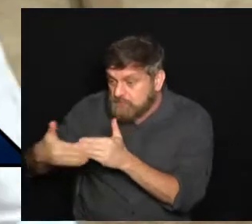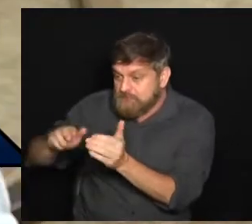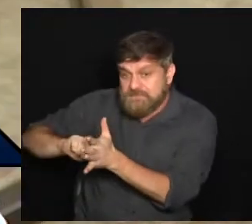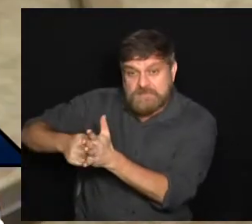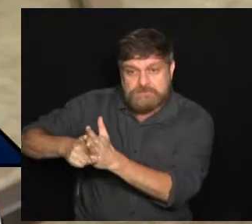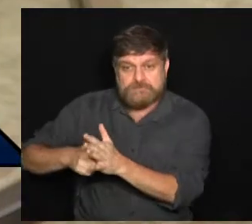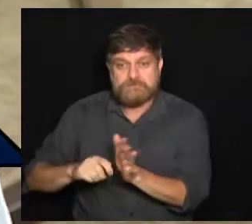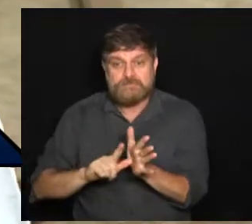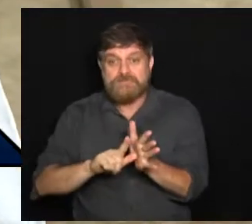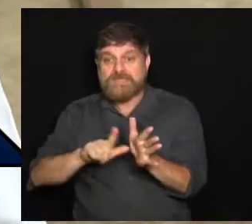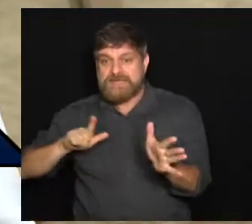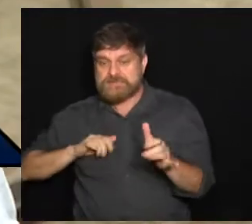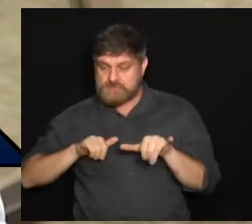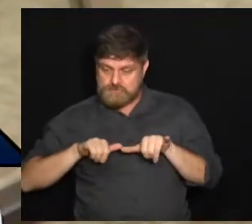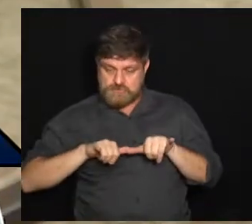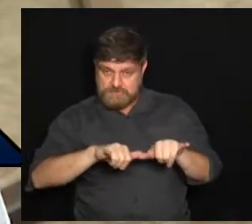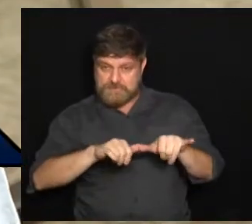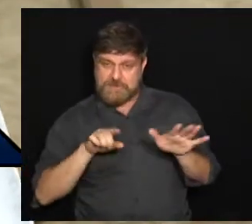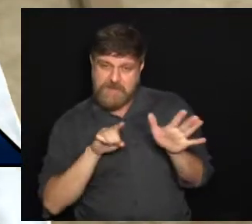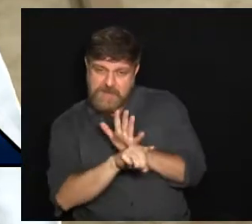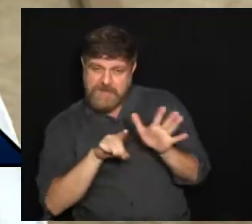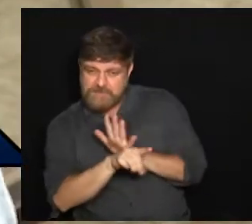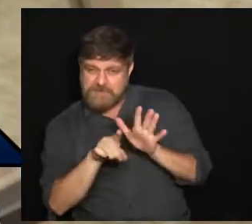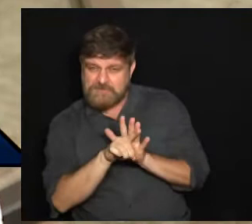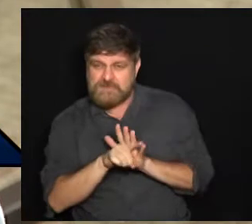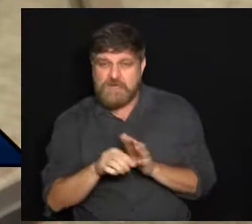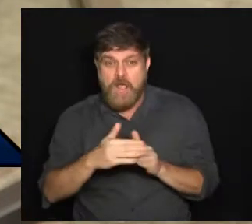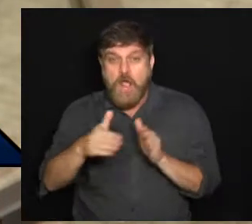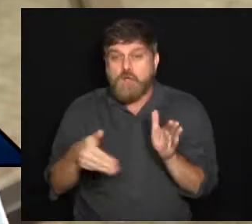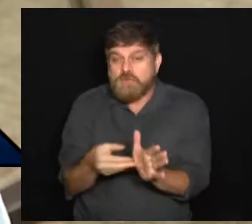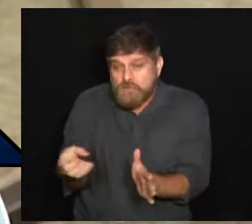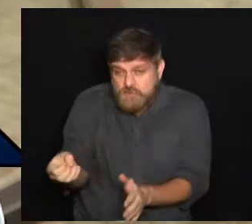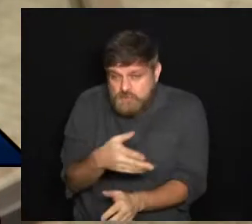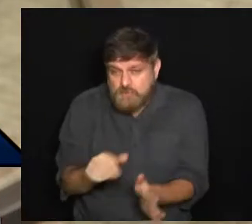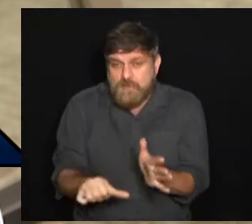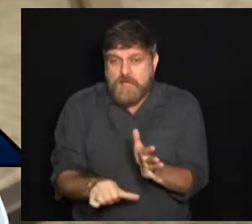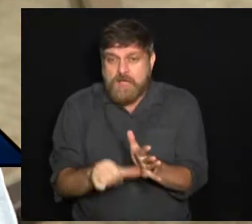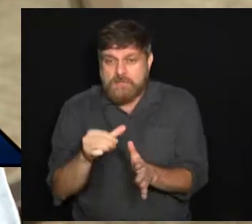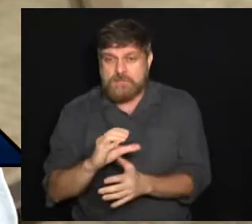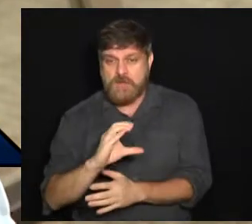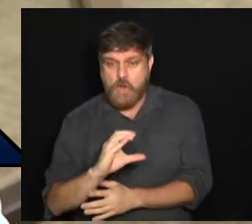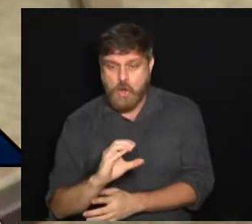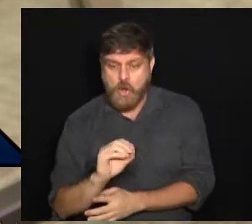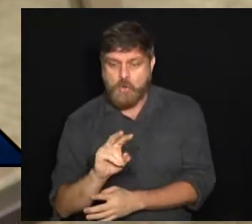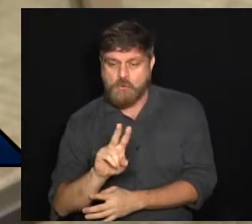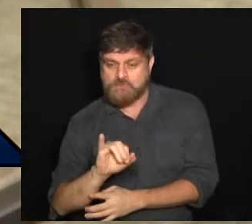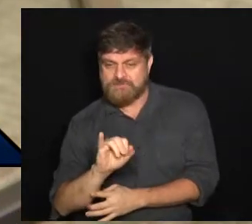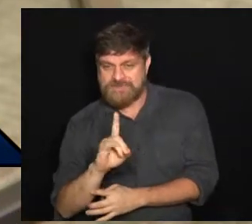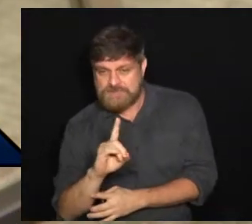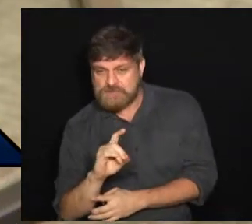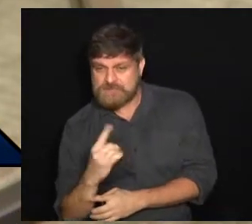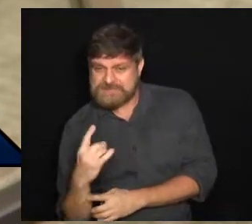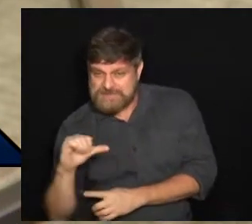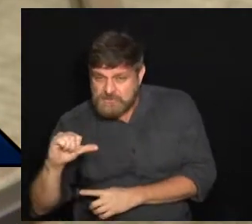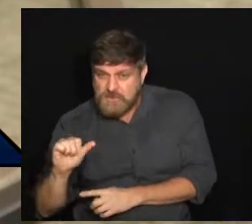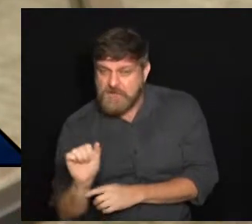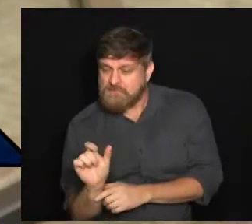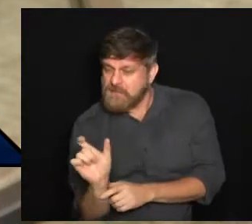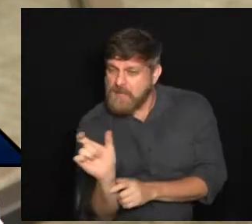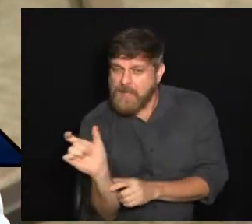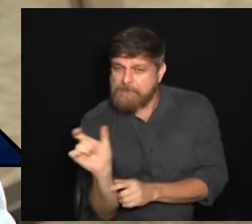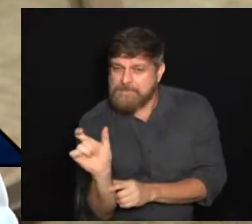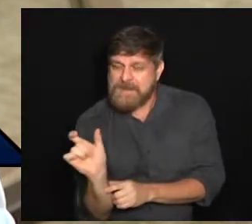até do supermercado, o senhor falou a respeito de que tudo é muito novo. A gente primeiro chamou de Covid-19, agora tem uma nova nomenclatura,